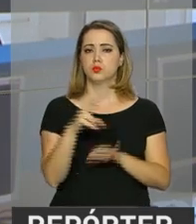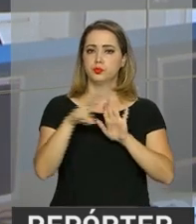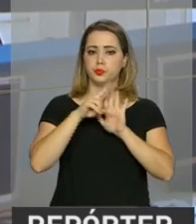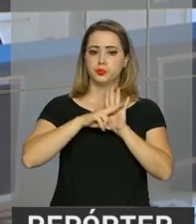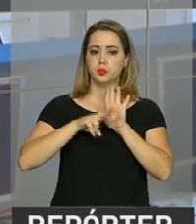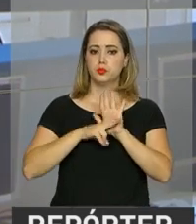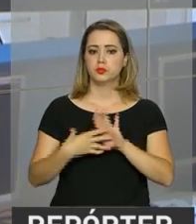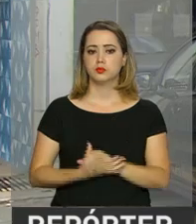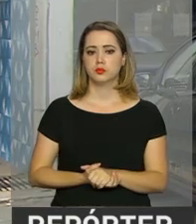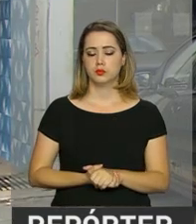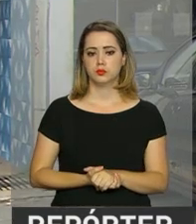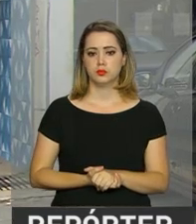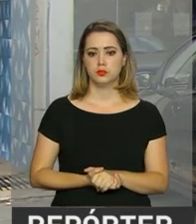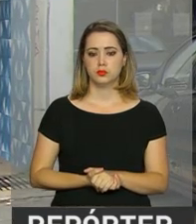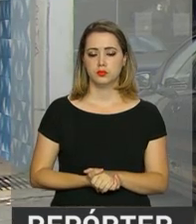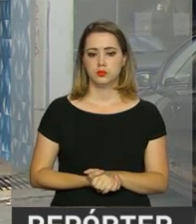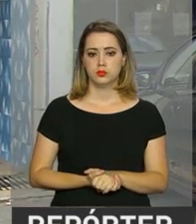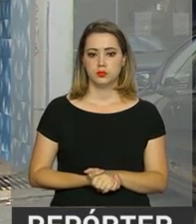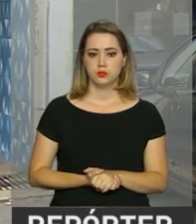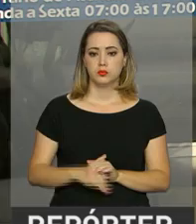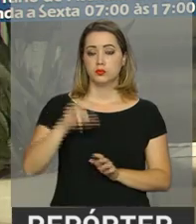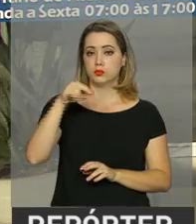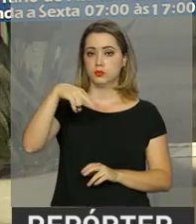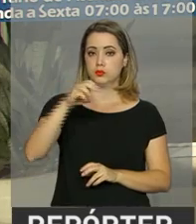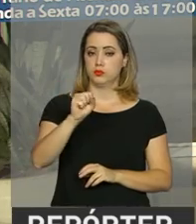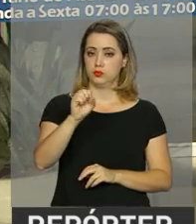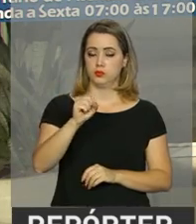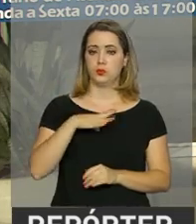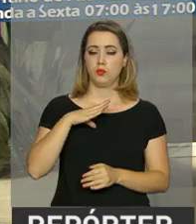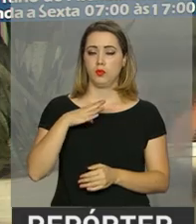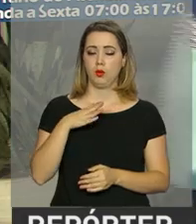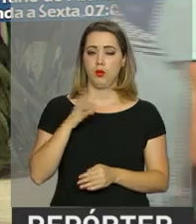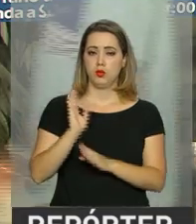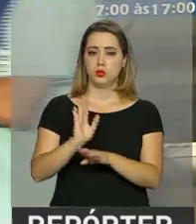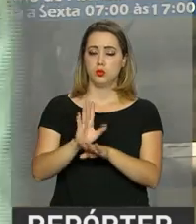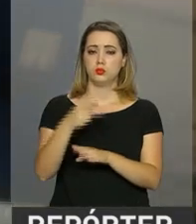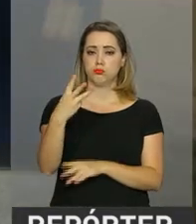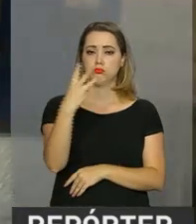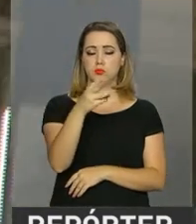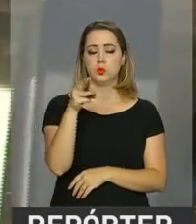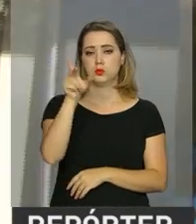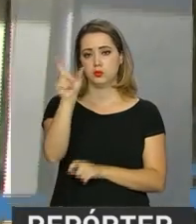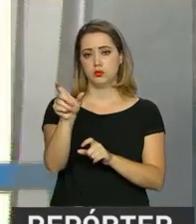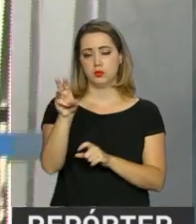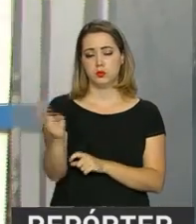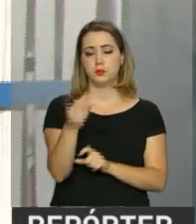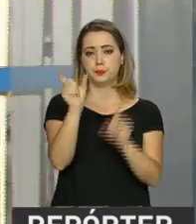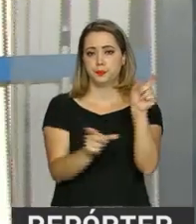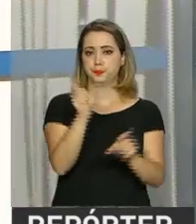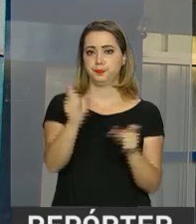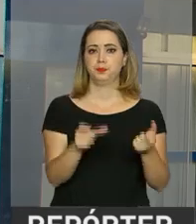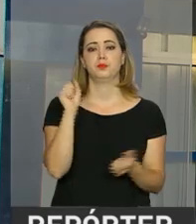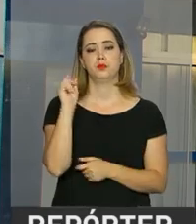no sistema o INSS cons de benefícios para 33 milhões de aposentados e pensionistas no